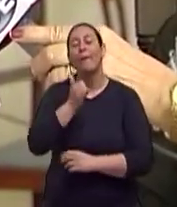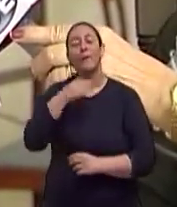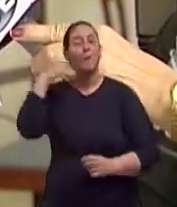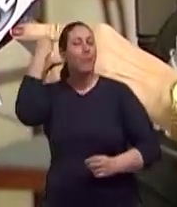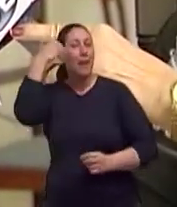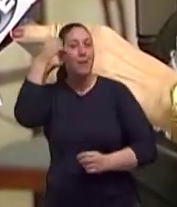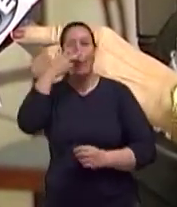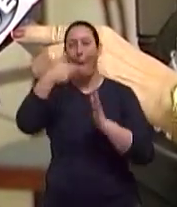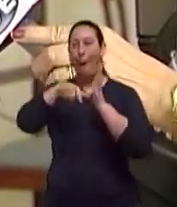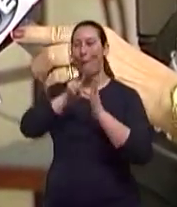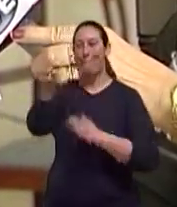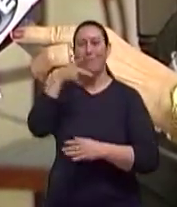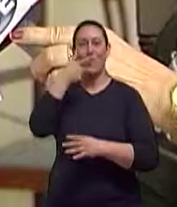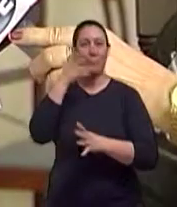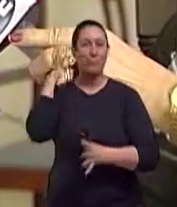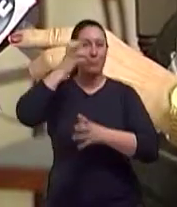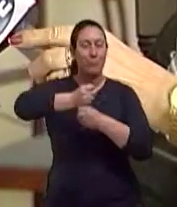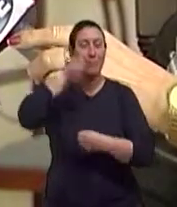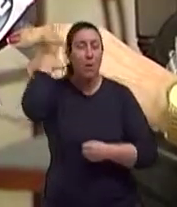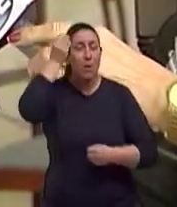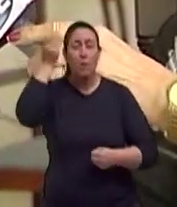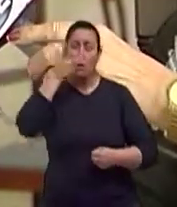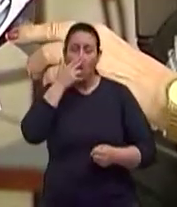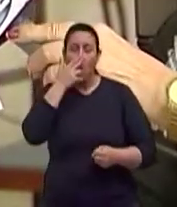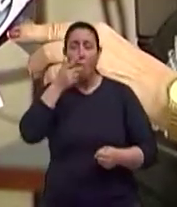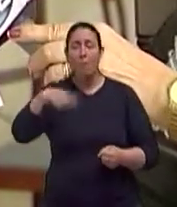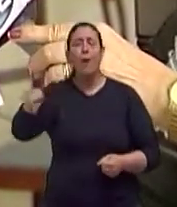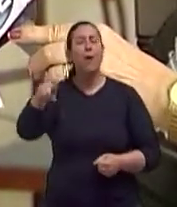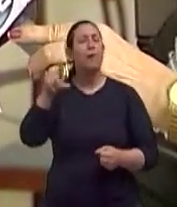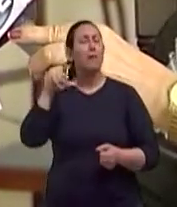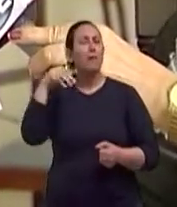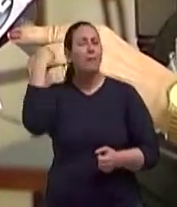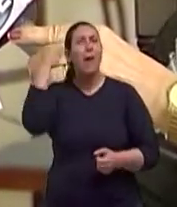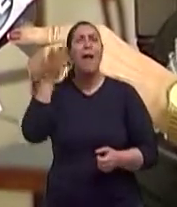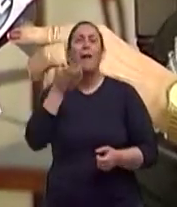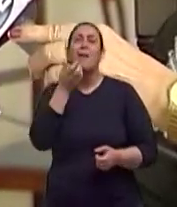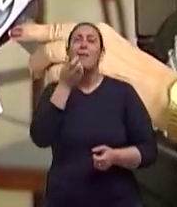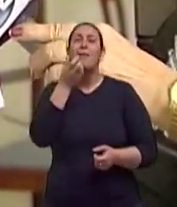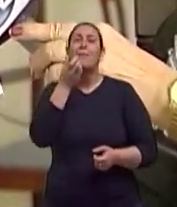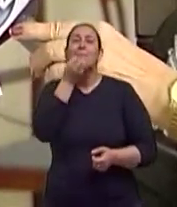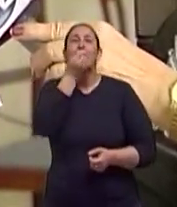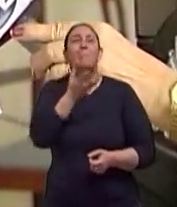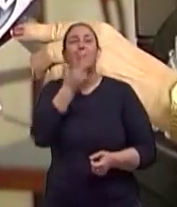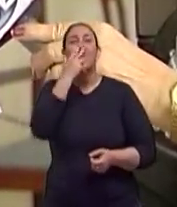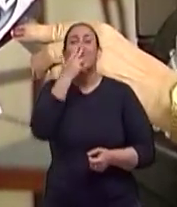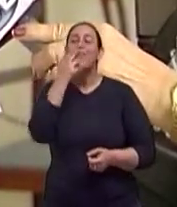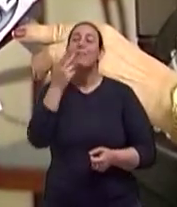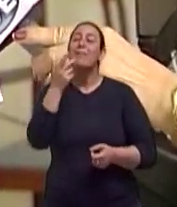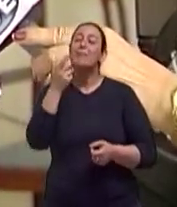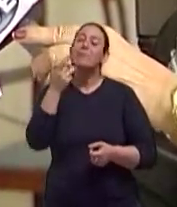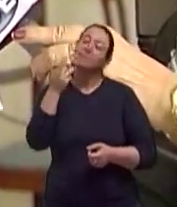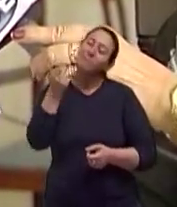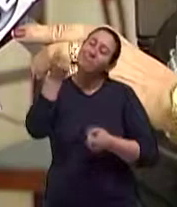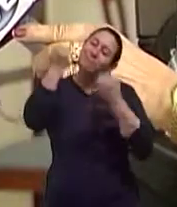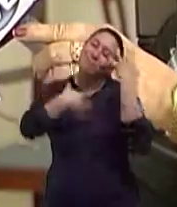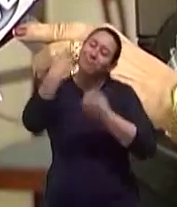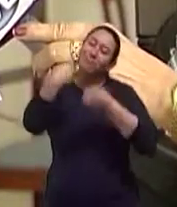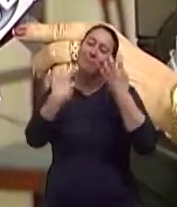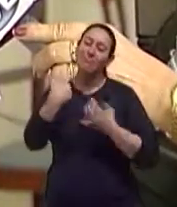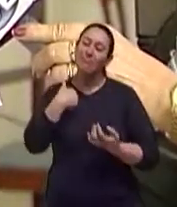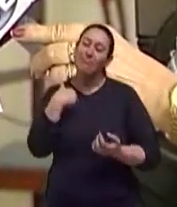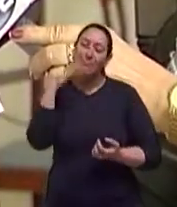falou ela me conta assim histórias da vida dela o que que ela passou ela ai como se tu pudesse fazer isso viver isso comigo sabe e aí eu fico